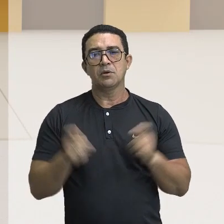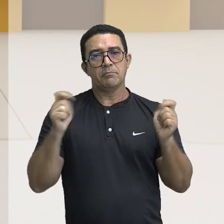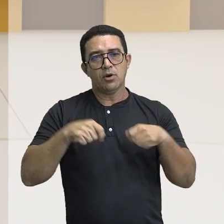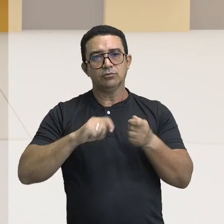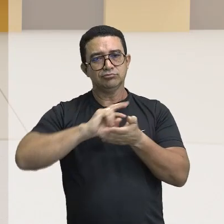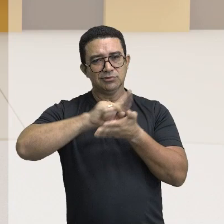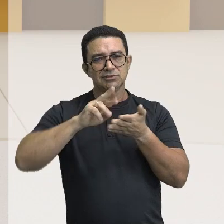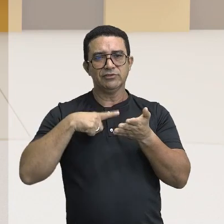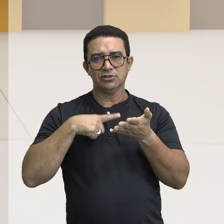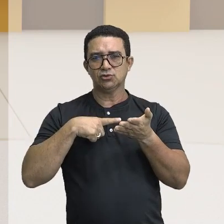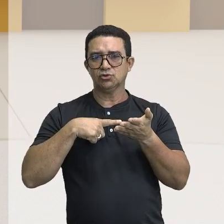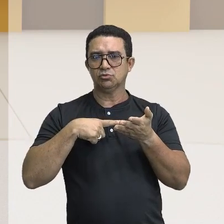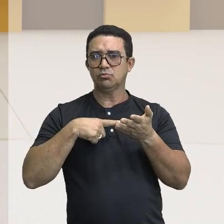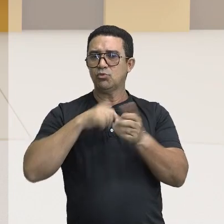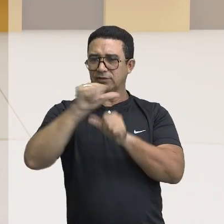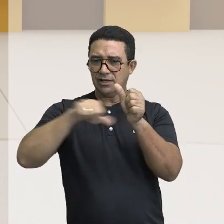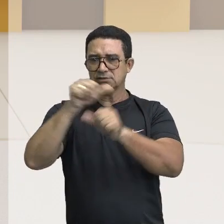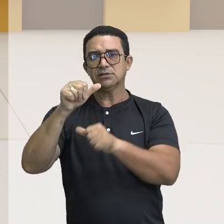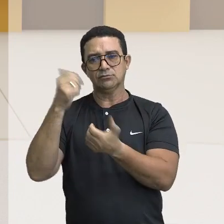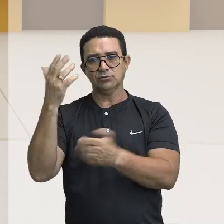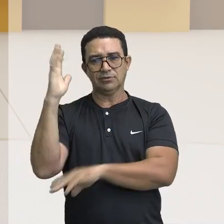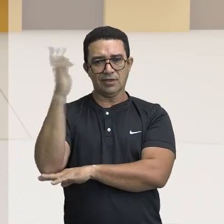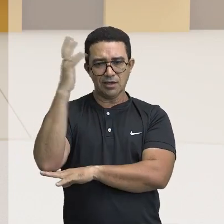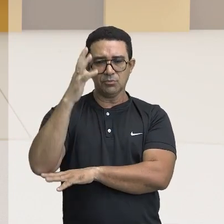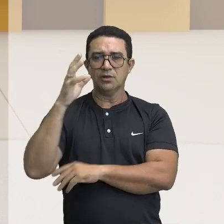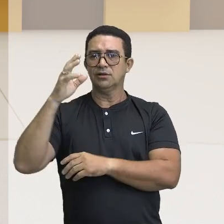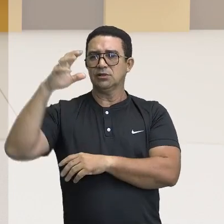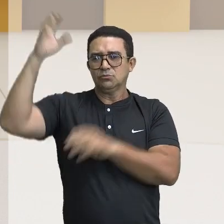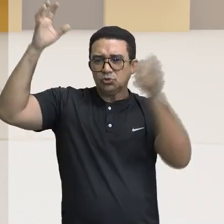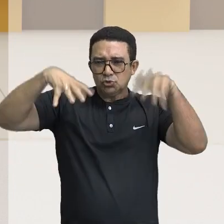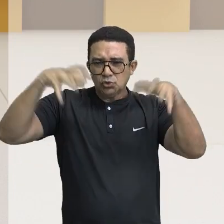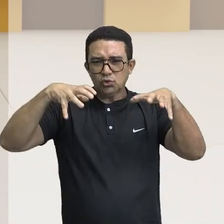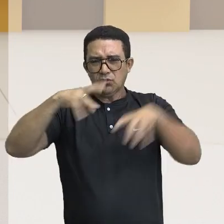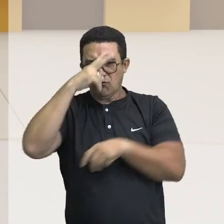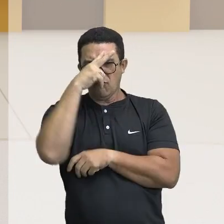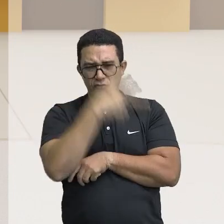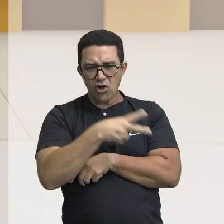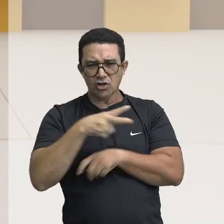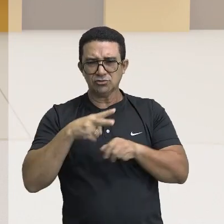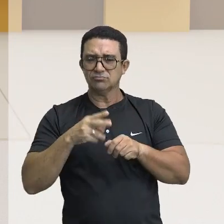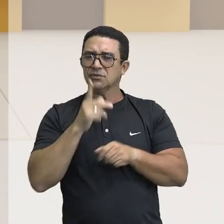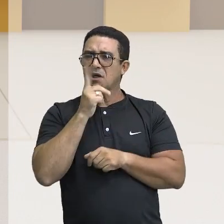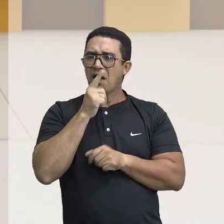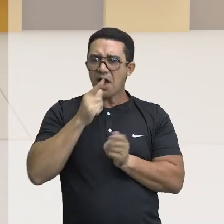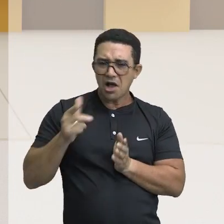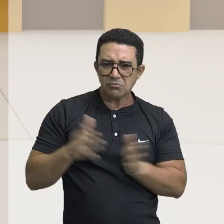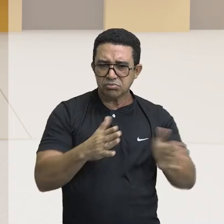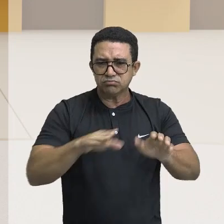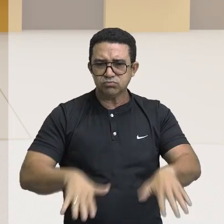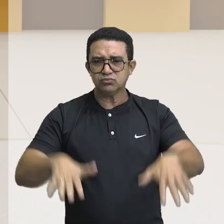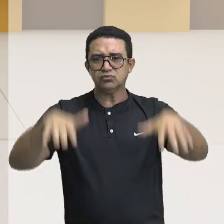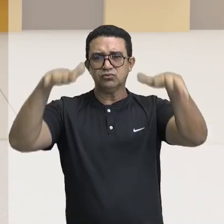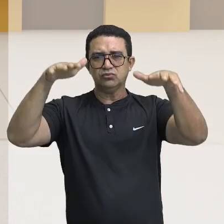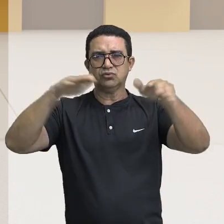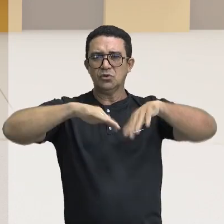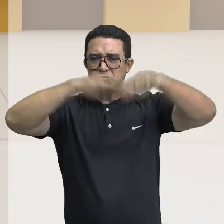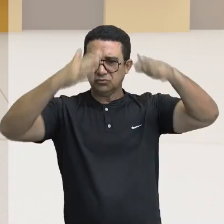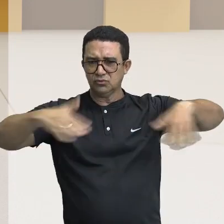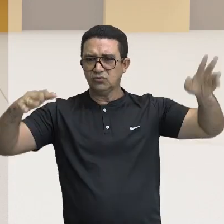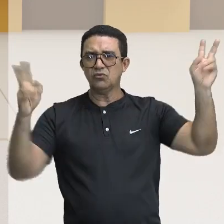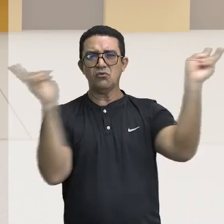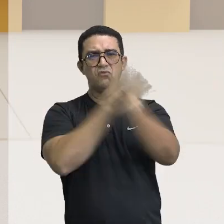diversos distúrbios meteorológicos, como tempestades severas, inundações, vendavais, ondas de calor,